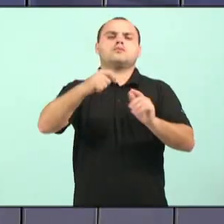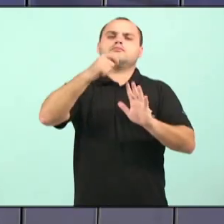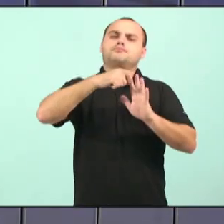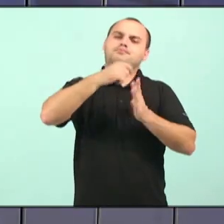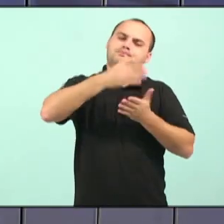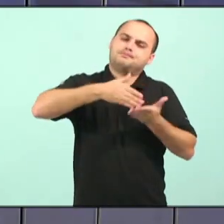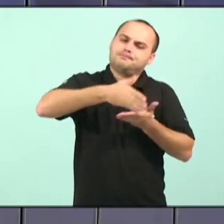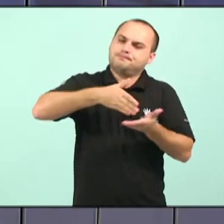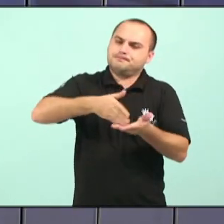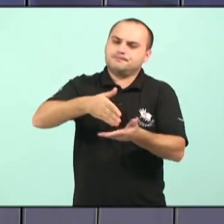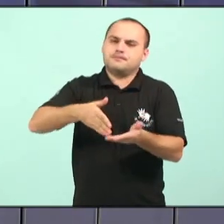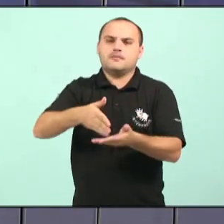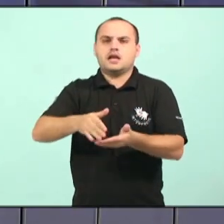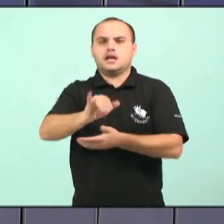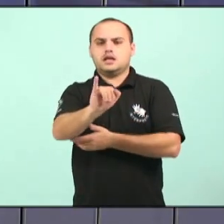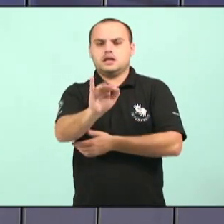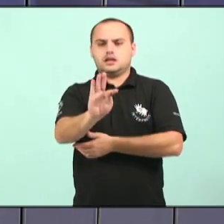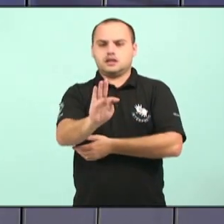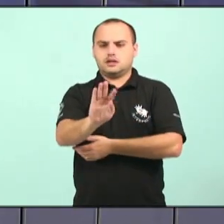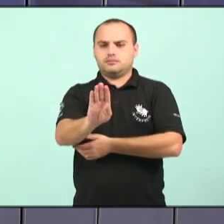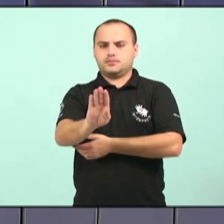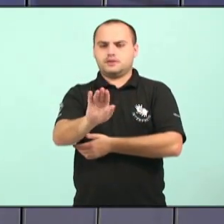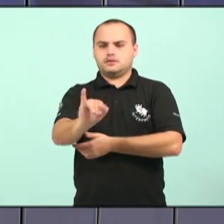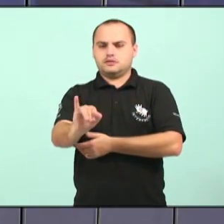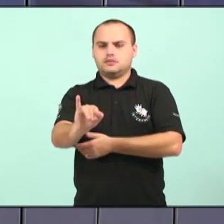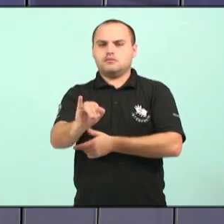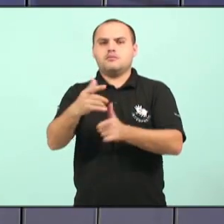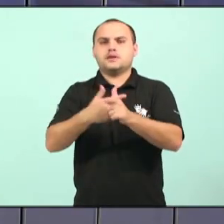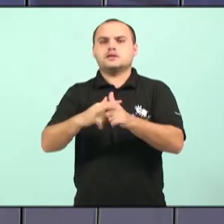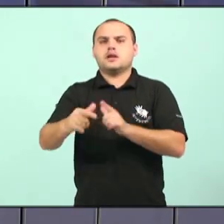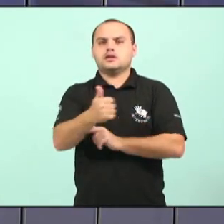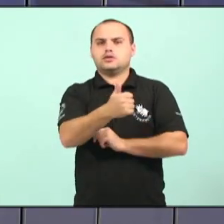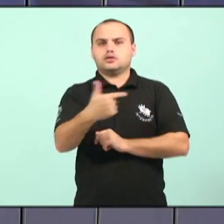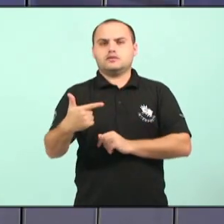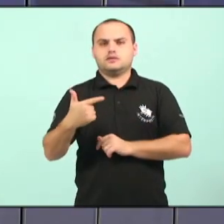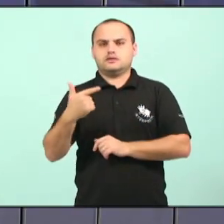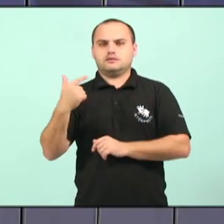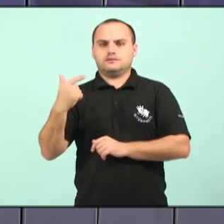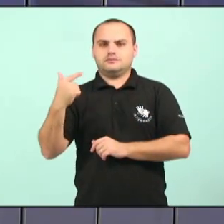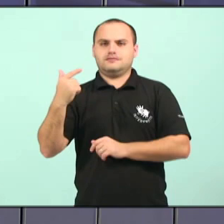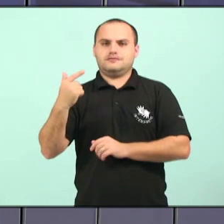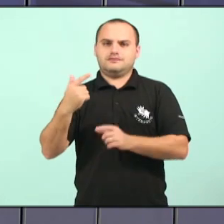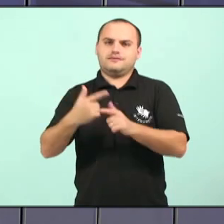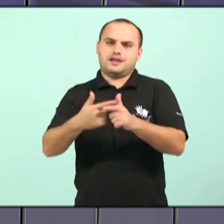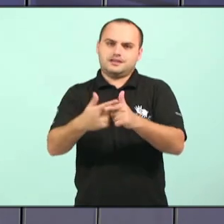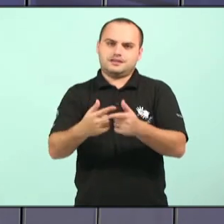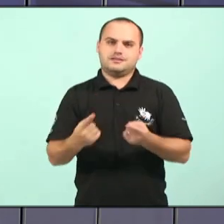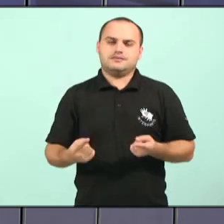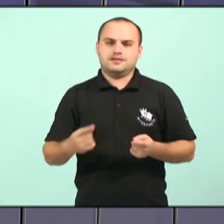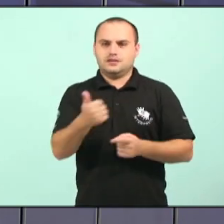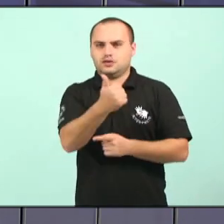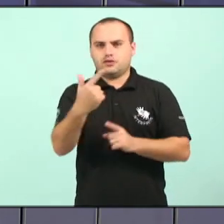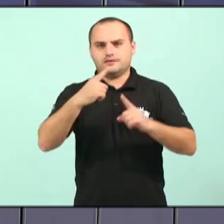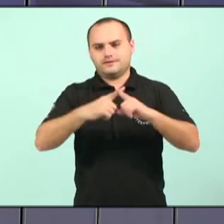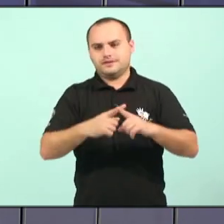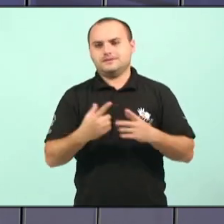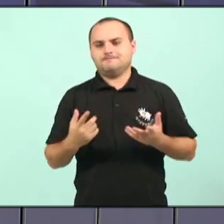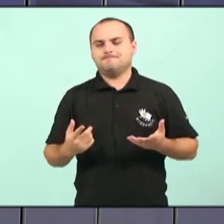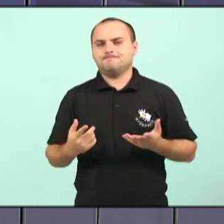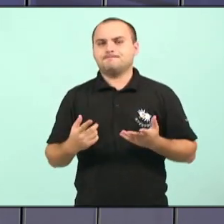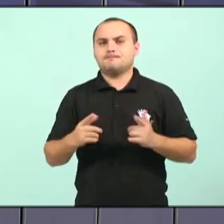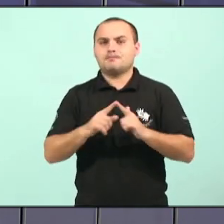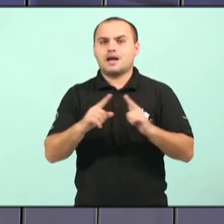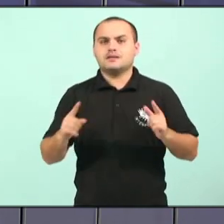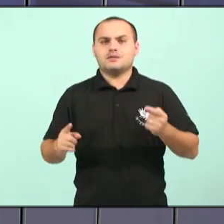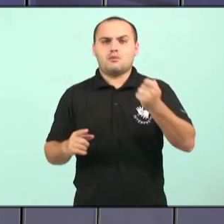novos, o cidadão tem a condição de parcelar em até 12 vezes. Eu acredito que isso vai facilitar bastante. A minha crítica é que, infelizmente, esse projeto está há quase